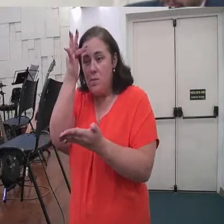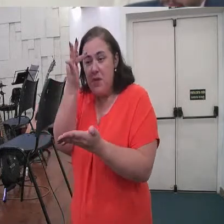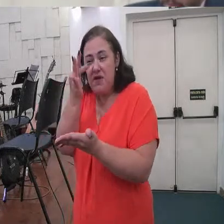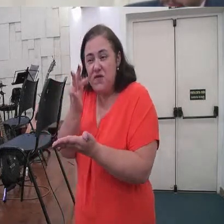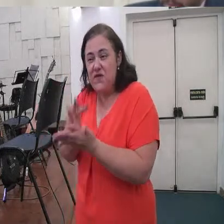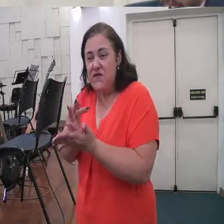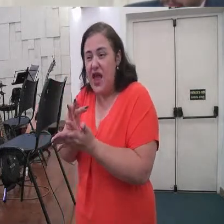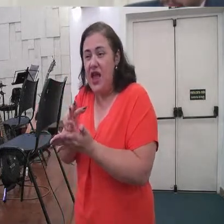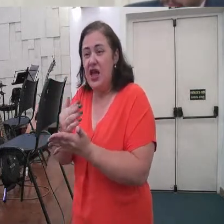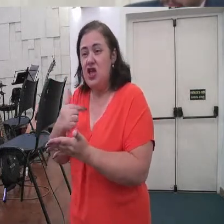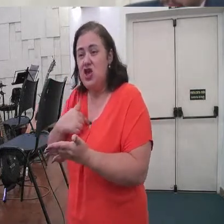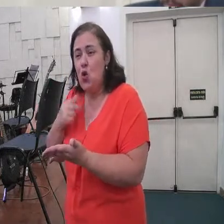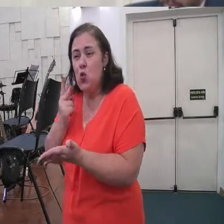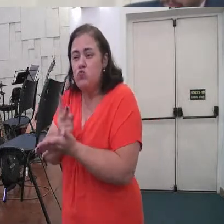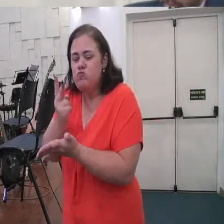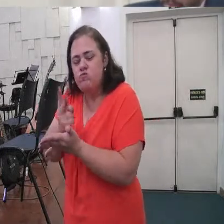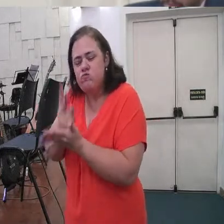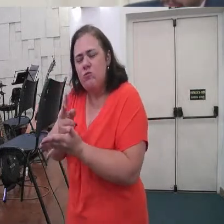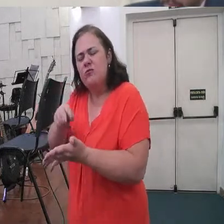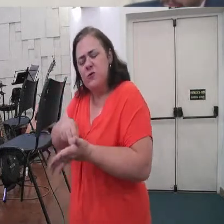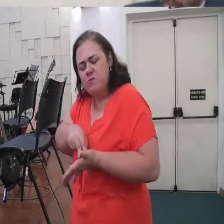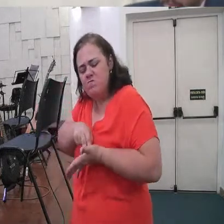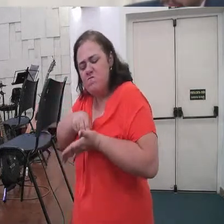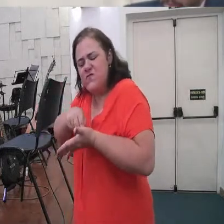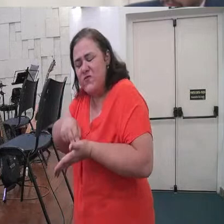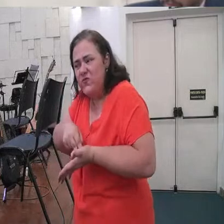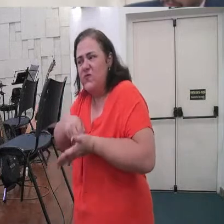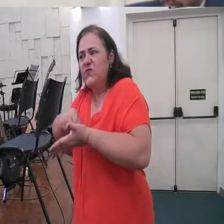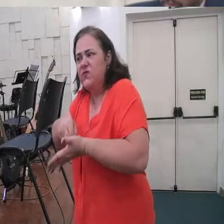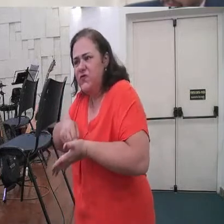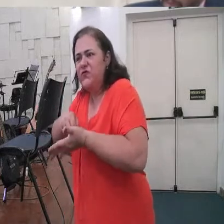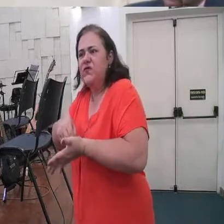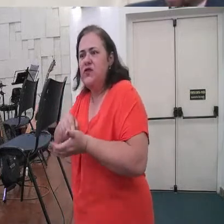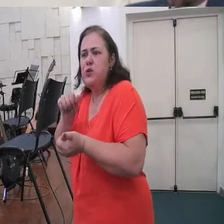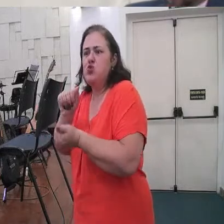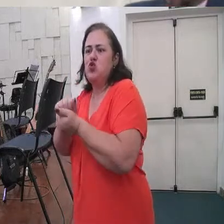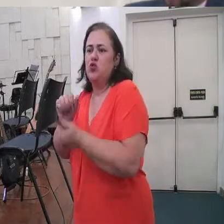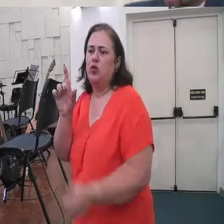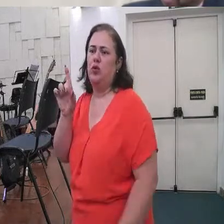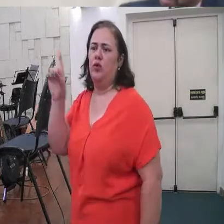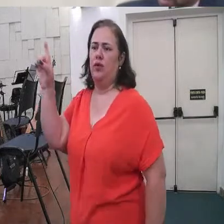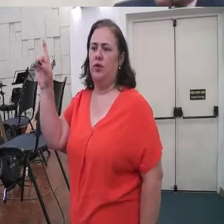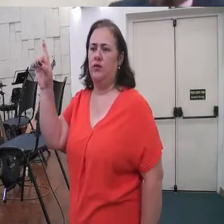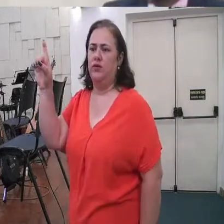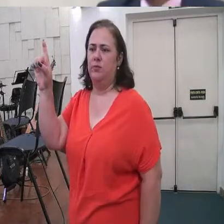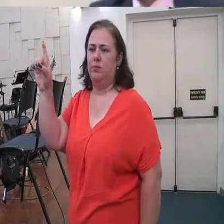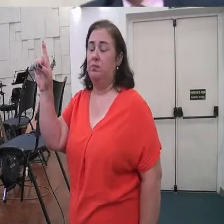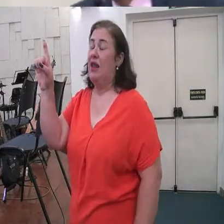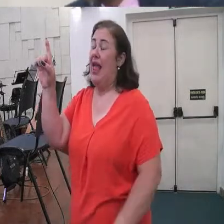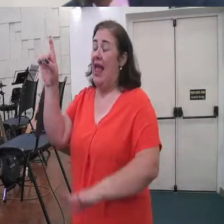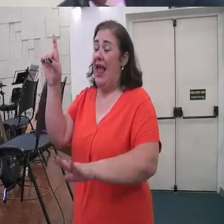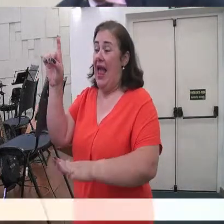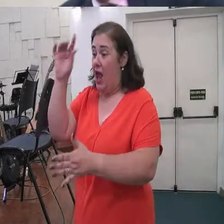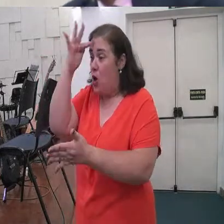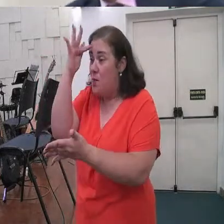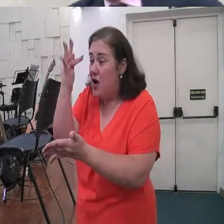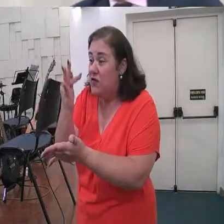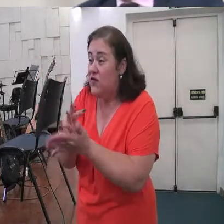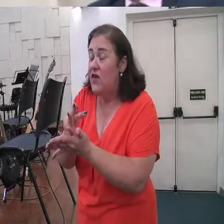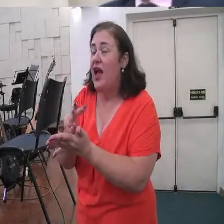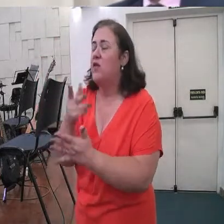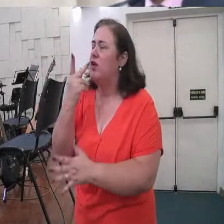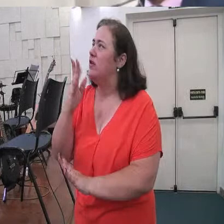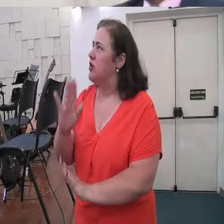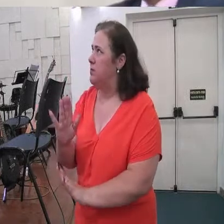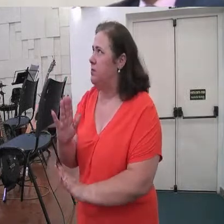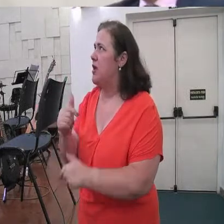independente das circunstâncias. É a fé daquele que diz: Senhor, eu posso ficar doente, eu posso perder o